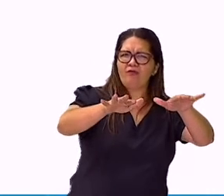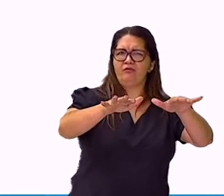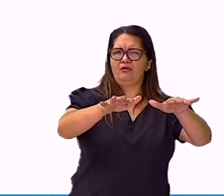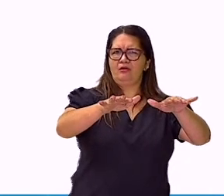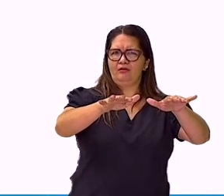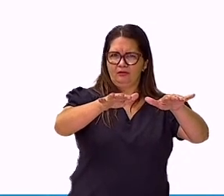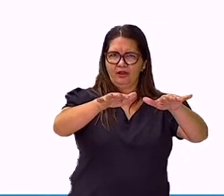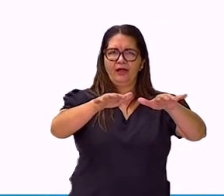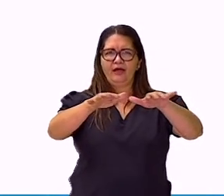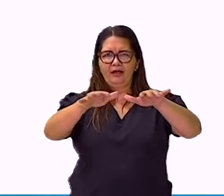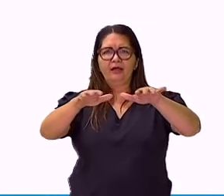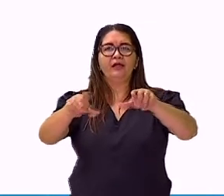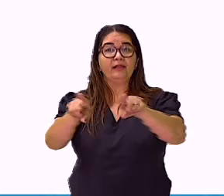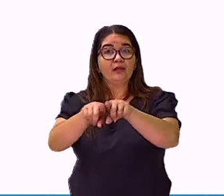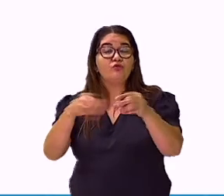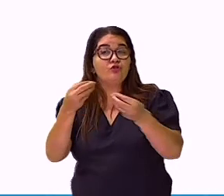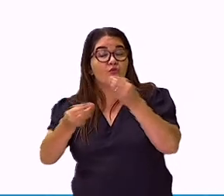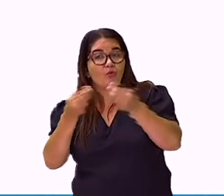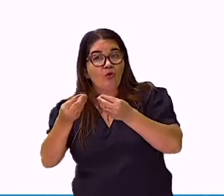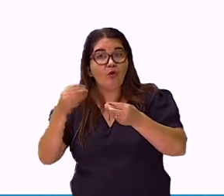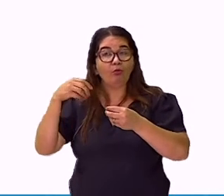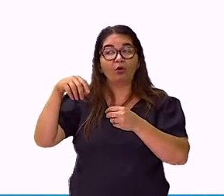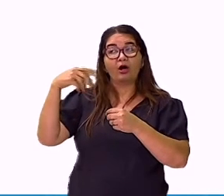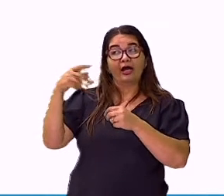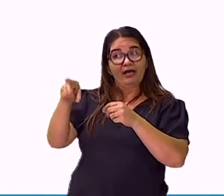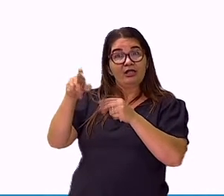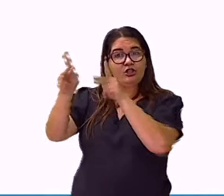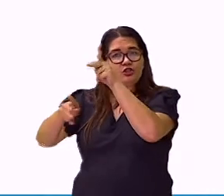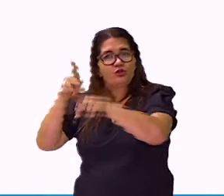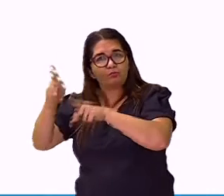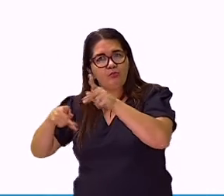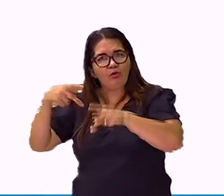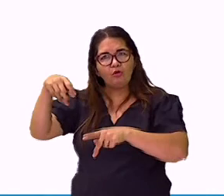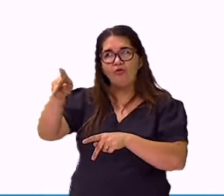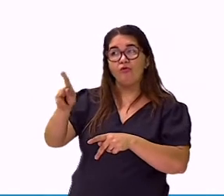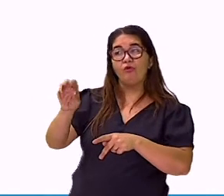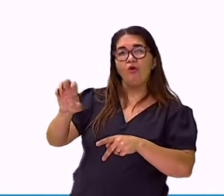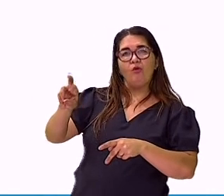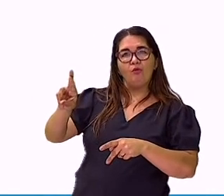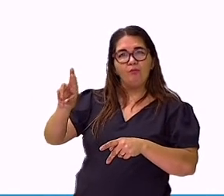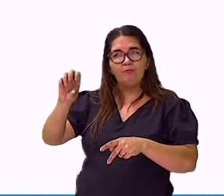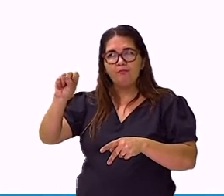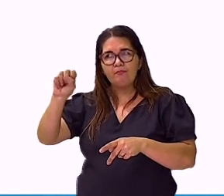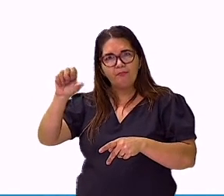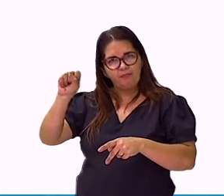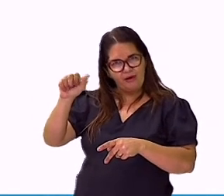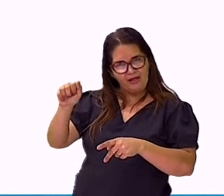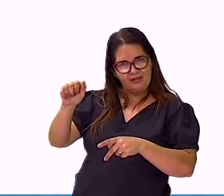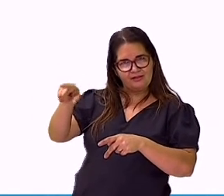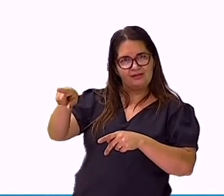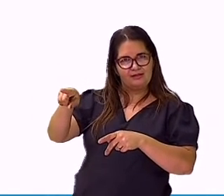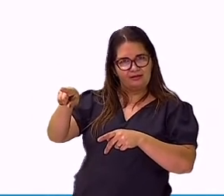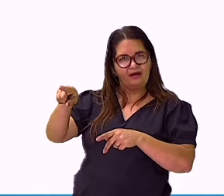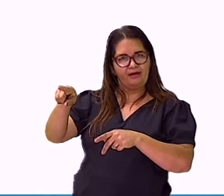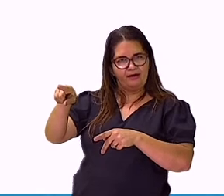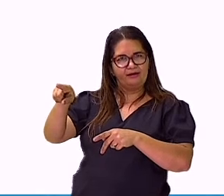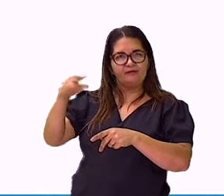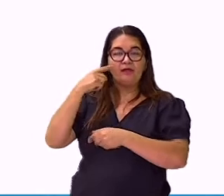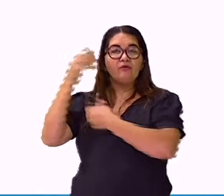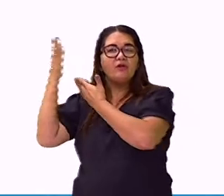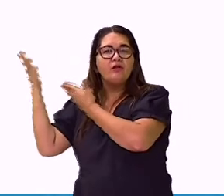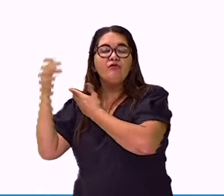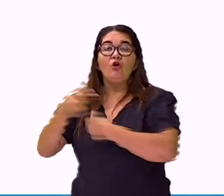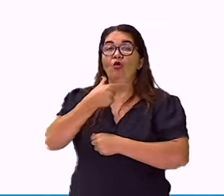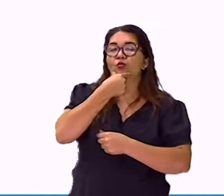povos, né, dominados, e foi feita pelo seu fundador, o profeta Zoroastro, ou